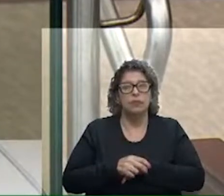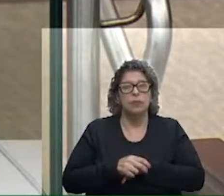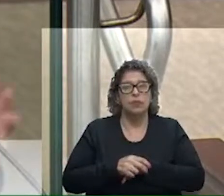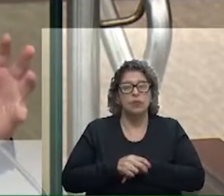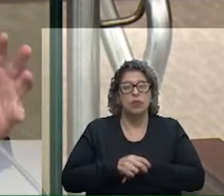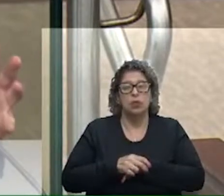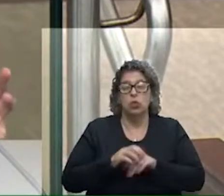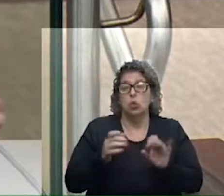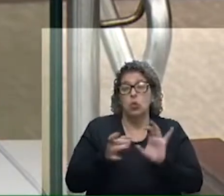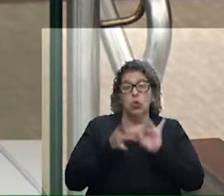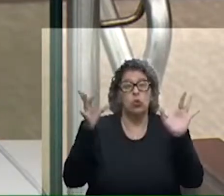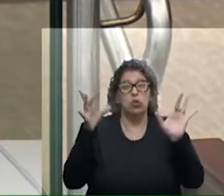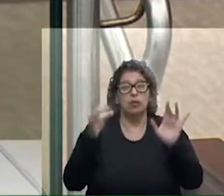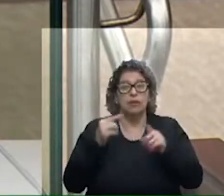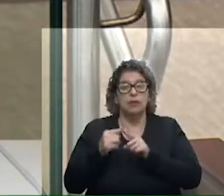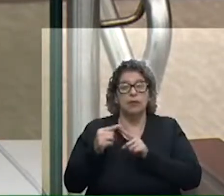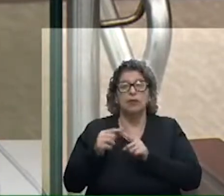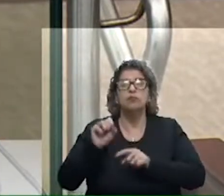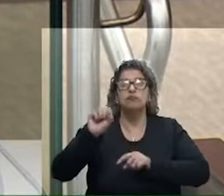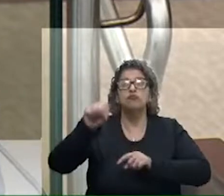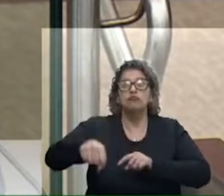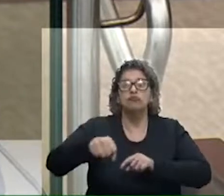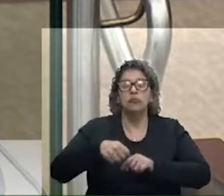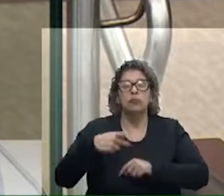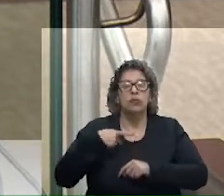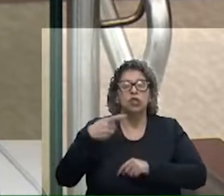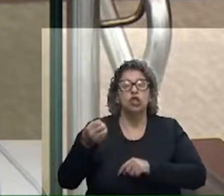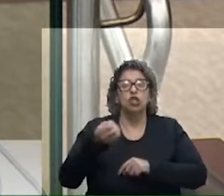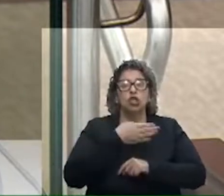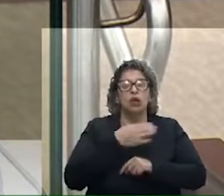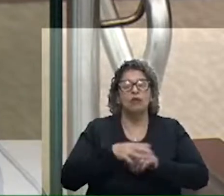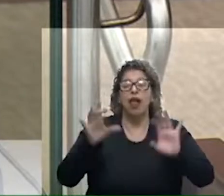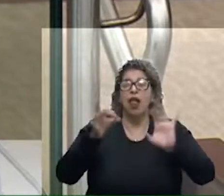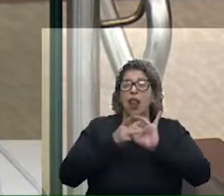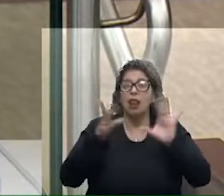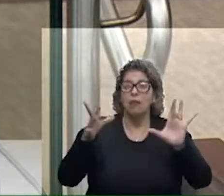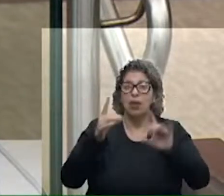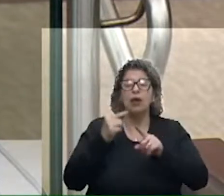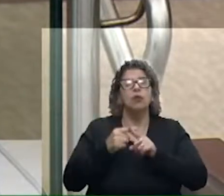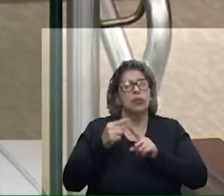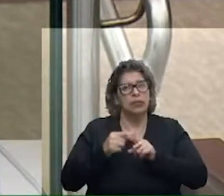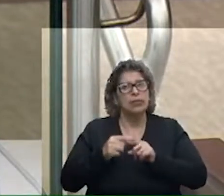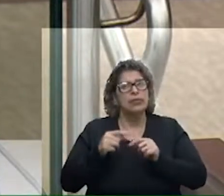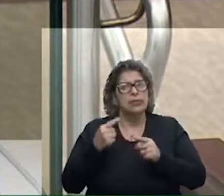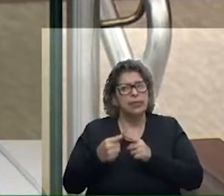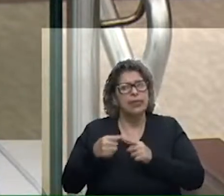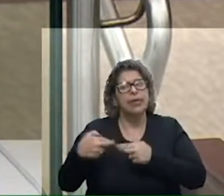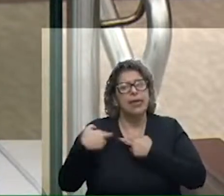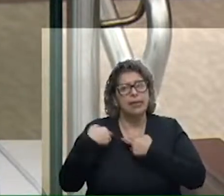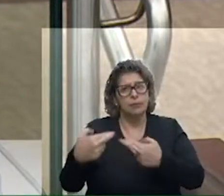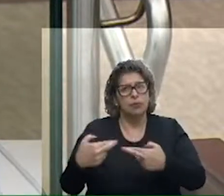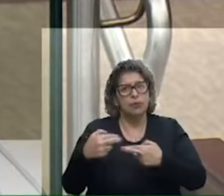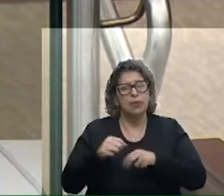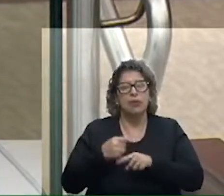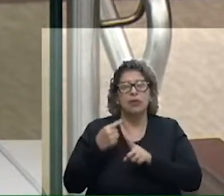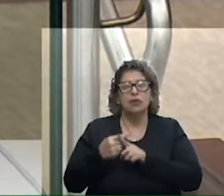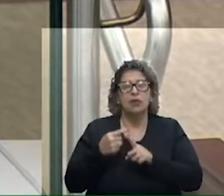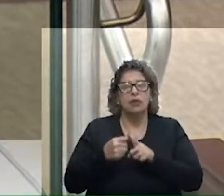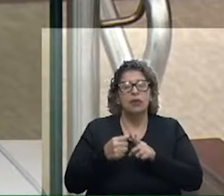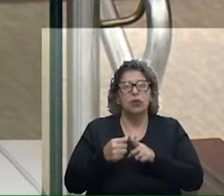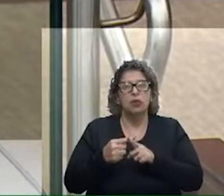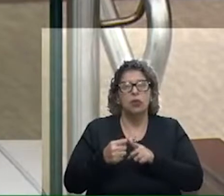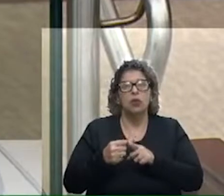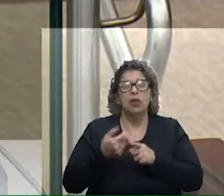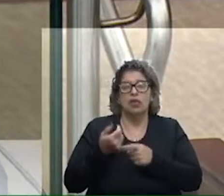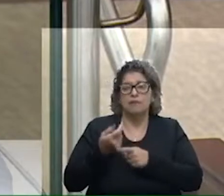do ultraliberalismo. Sim, o Partido Novo é um partido liberal, é um partido que tem coerência e responsabilidade com as